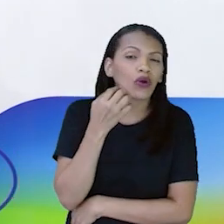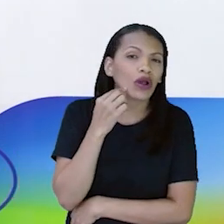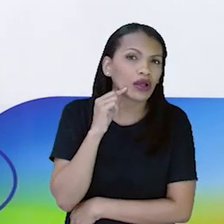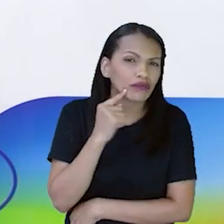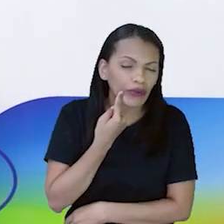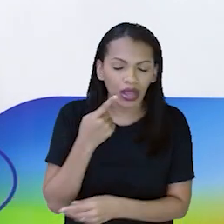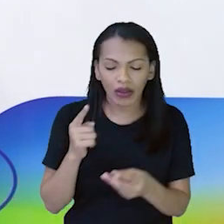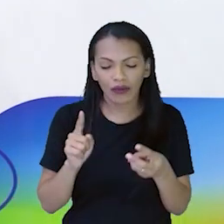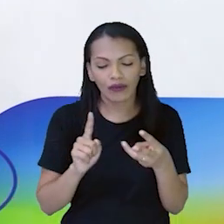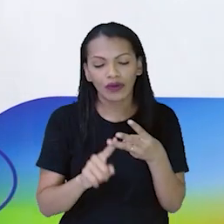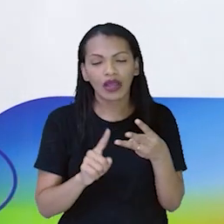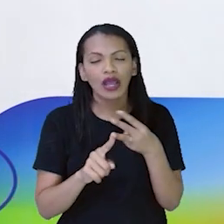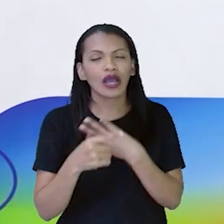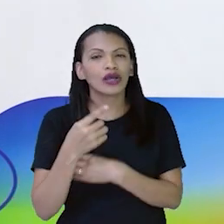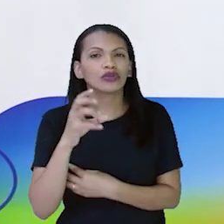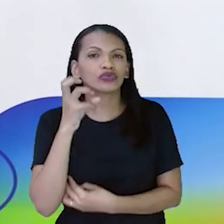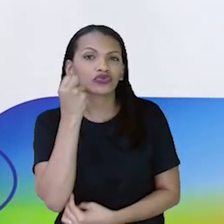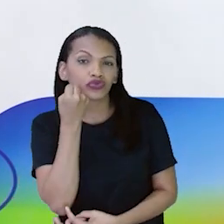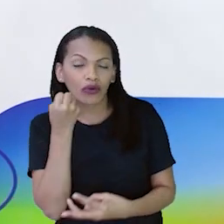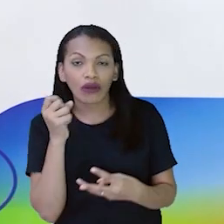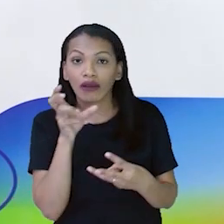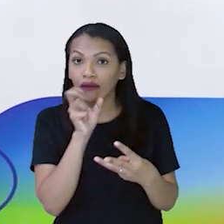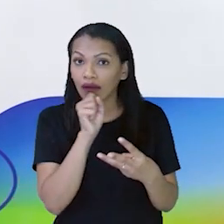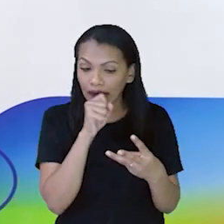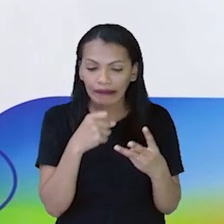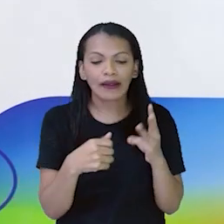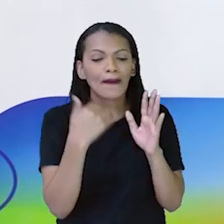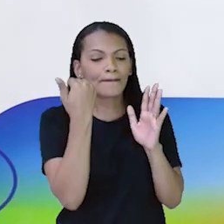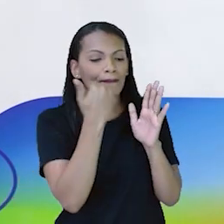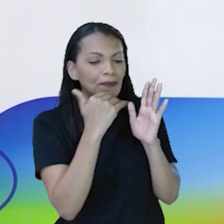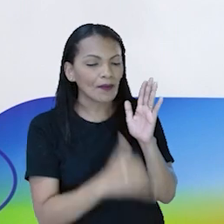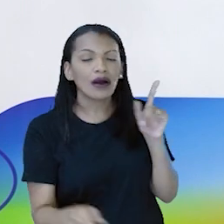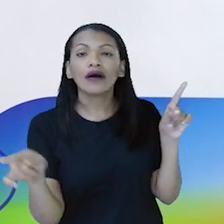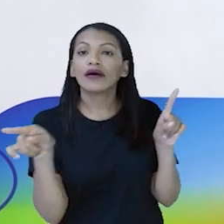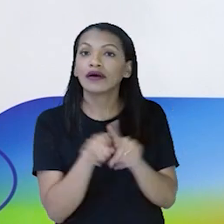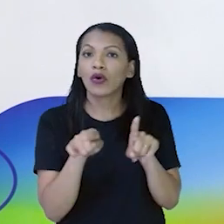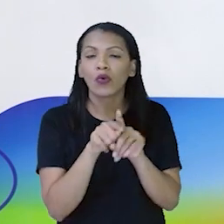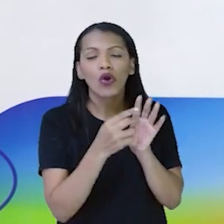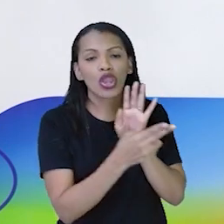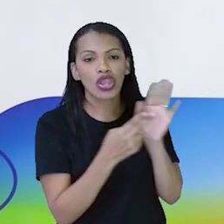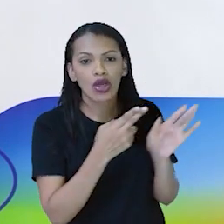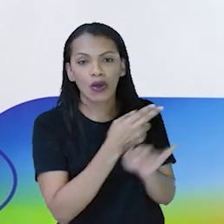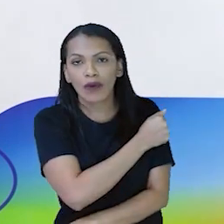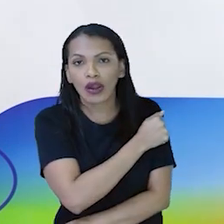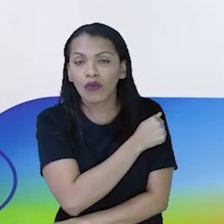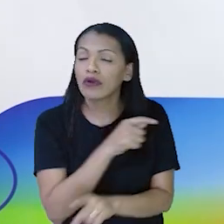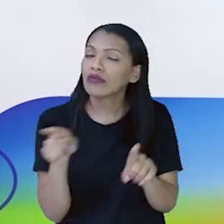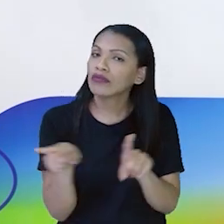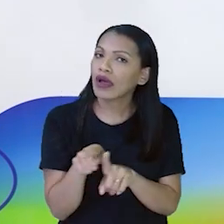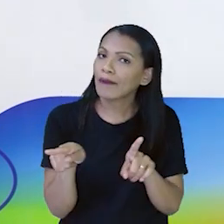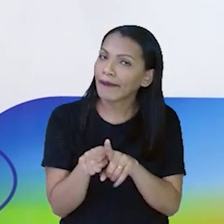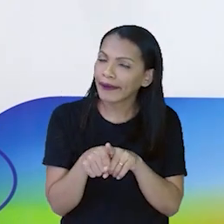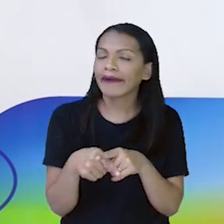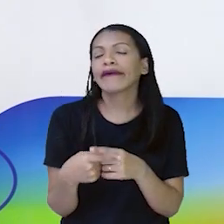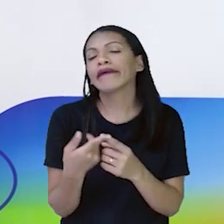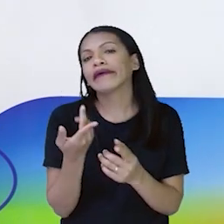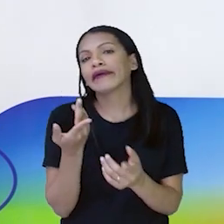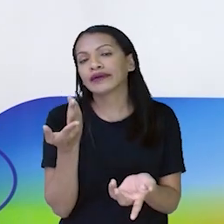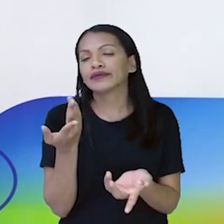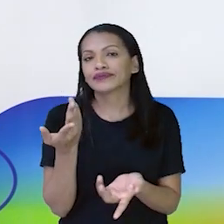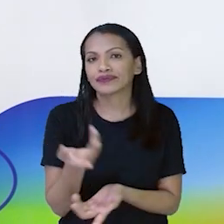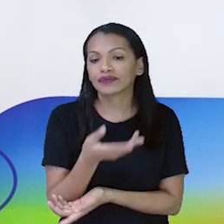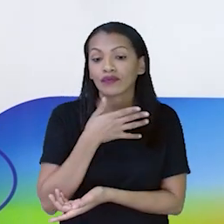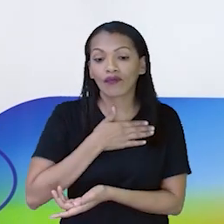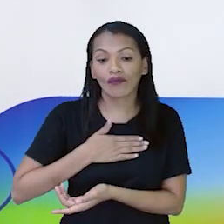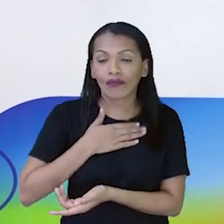qual era a preferência de cada um. Então, a tabela facilita a interpretação de informações porque ela apresenta